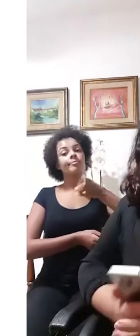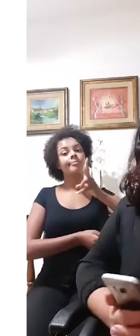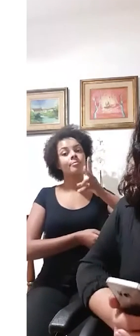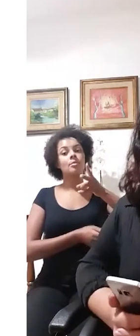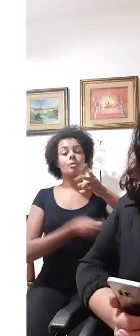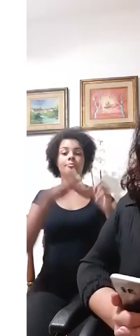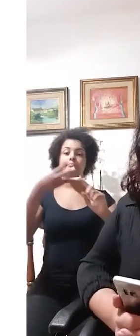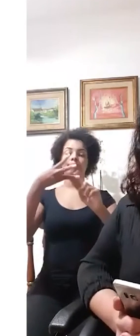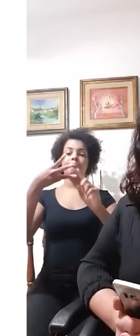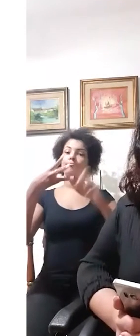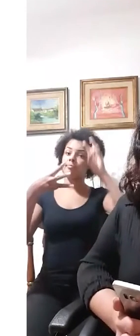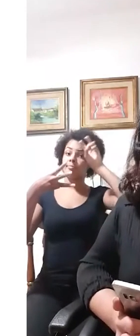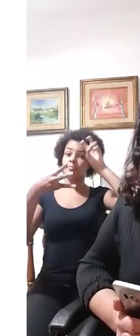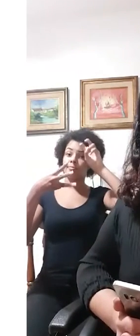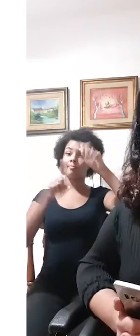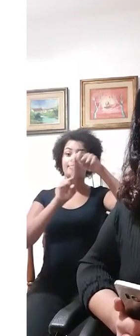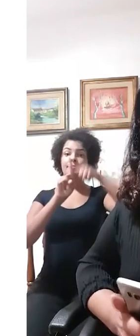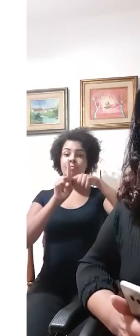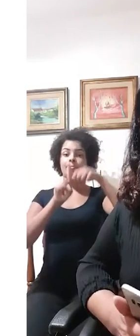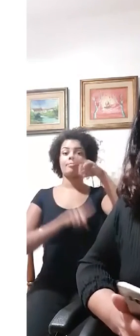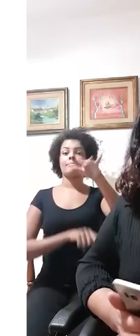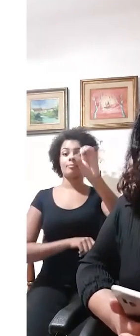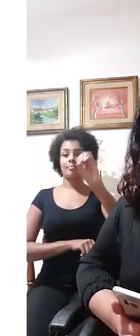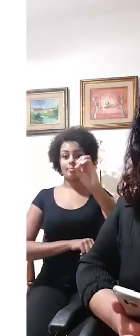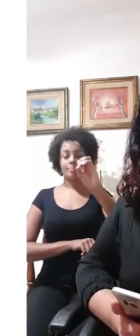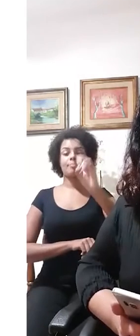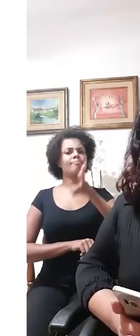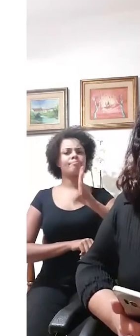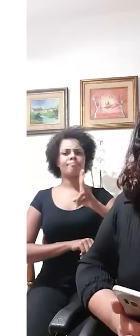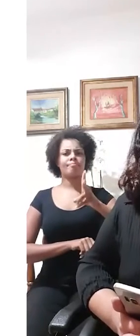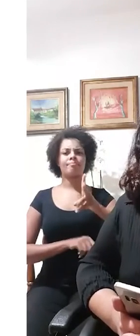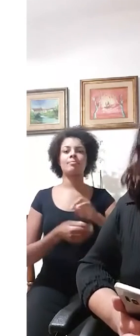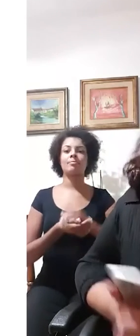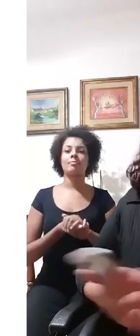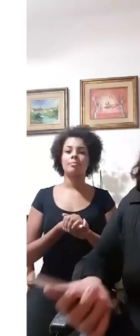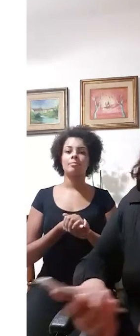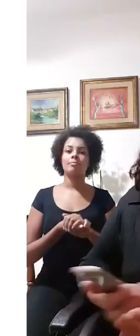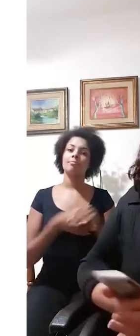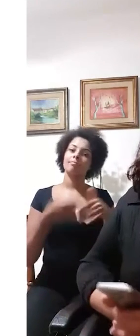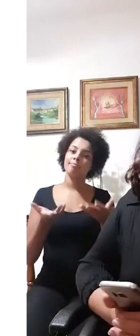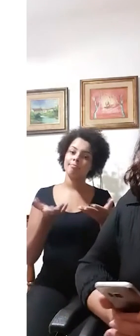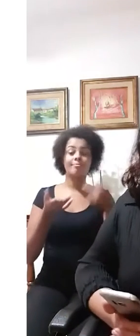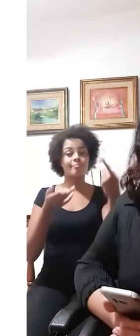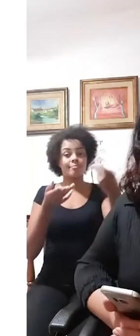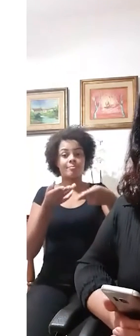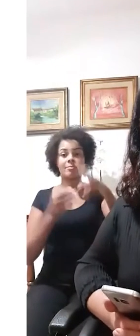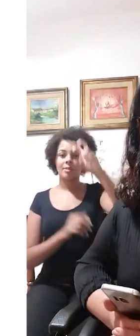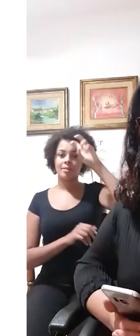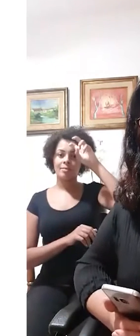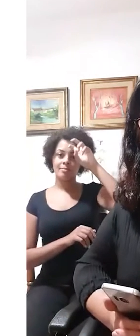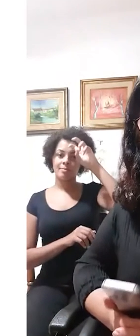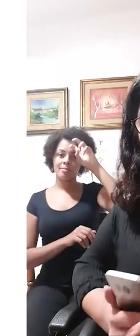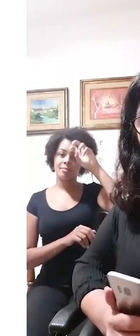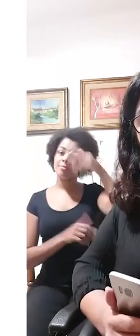na terceira quinta-feira do mês de maio. E caindo nessa quinta-feira agora, e a gente